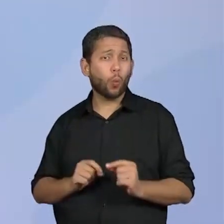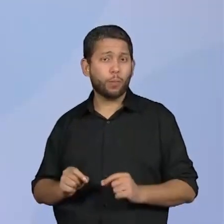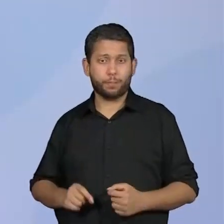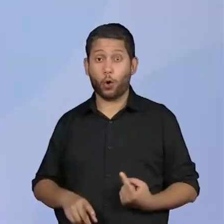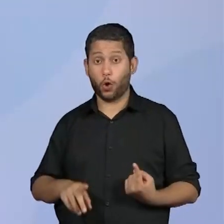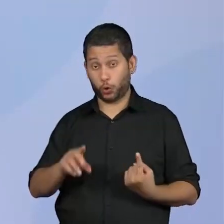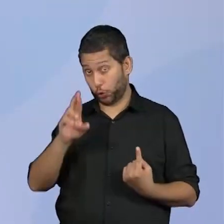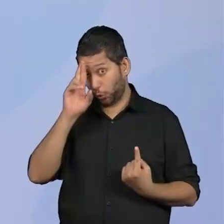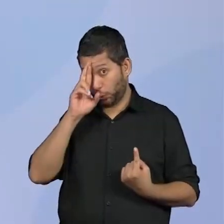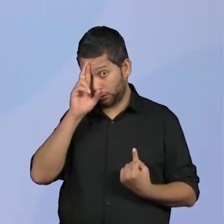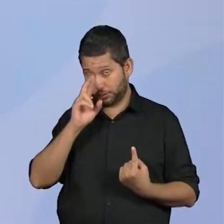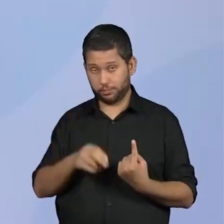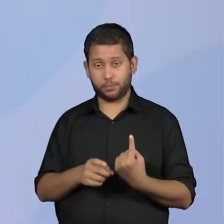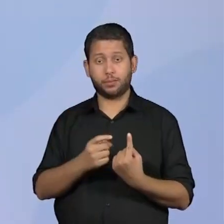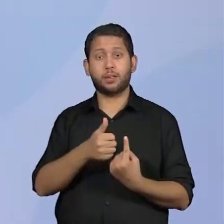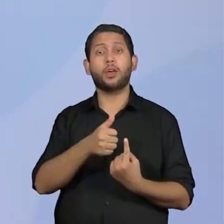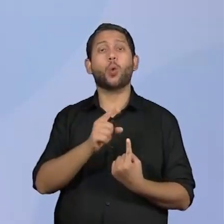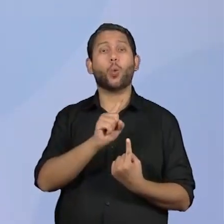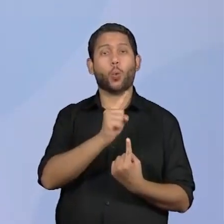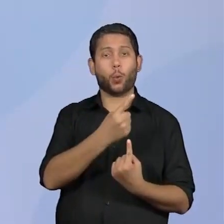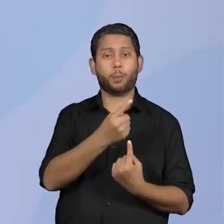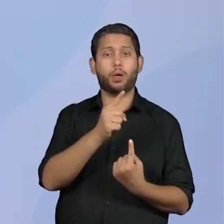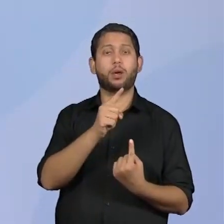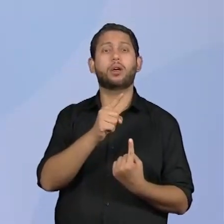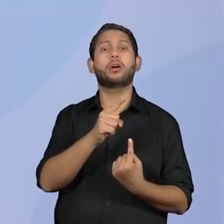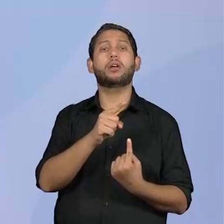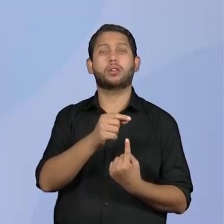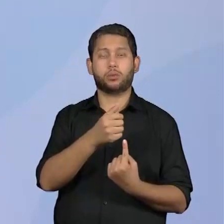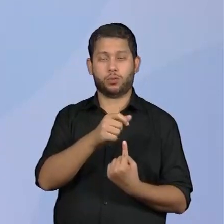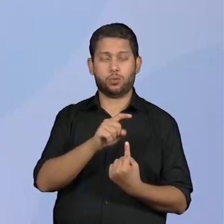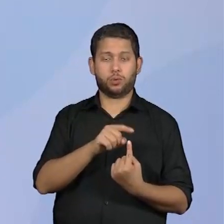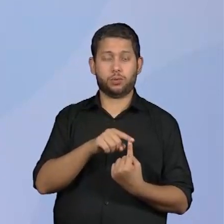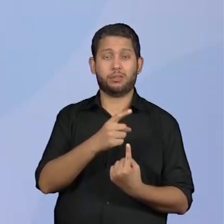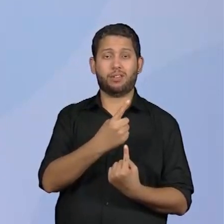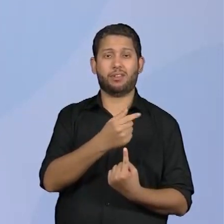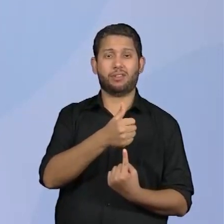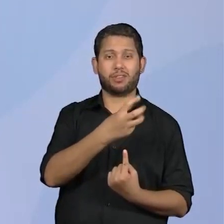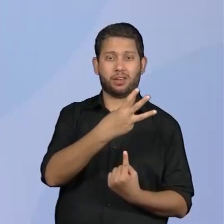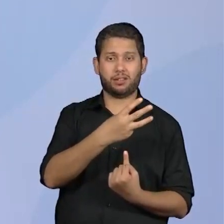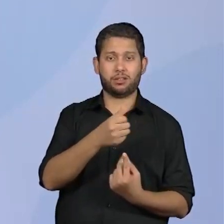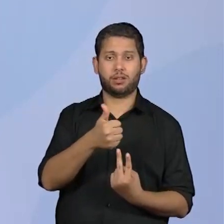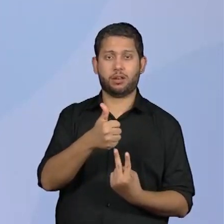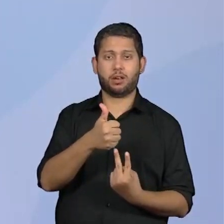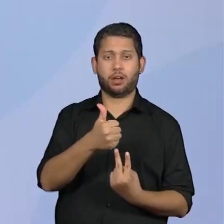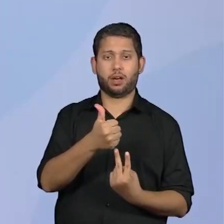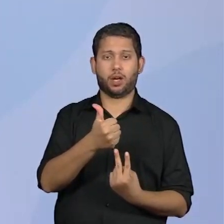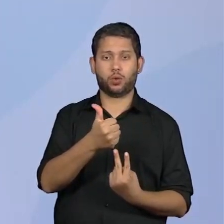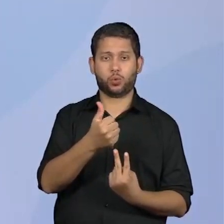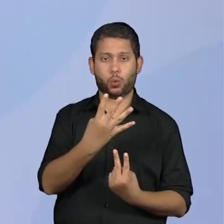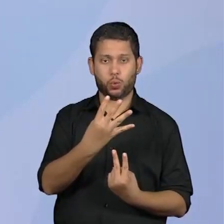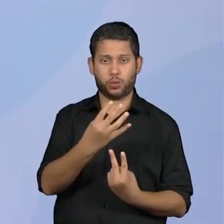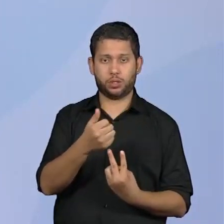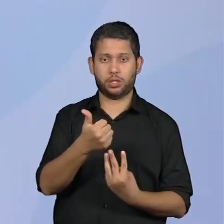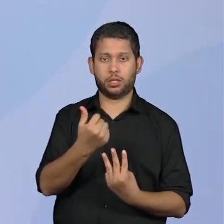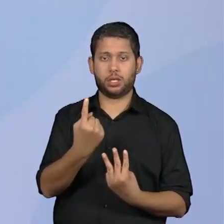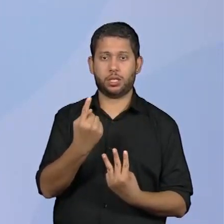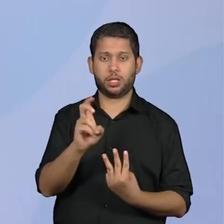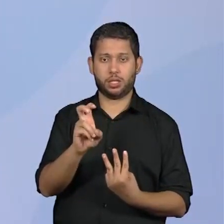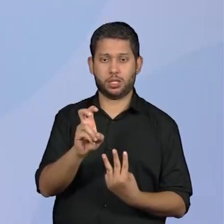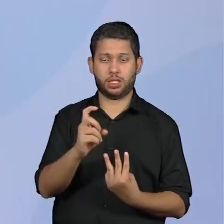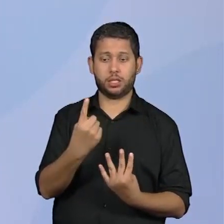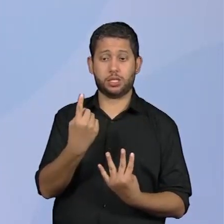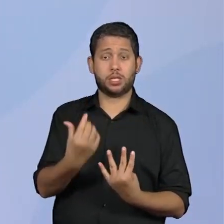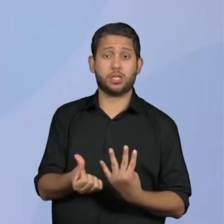eu vou colocar aqui o ponteiro pequeno apontando para as 4 horas da tarde. E